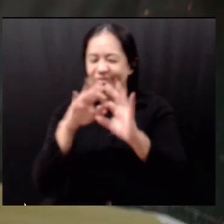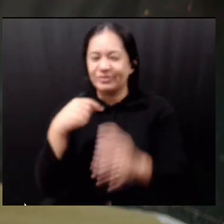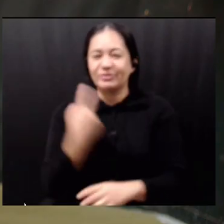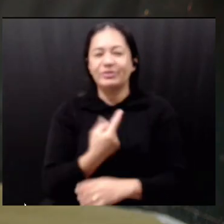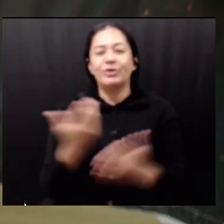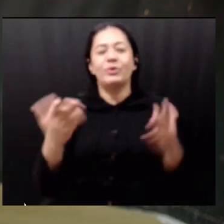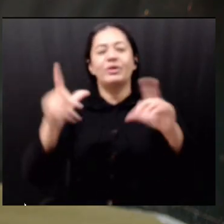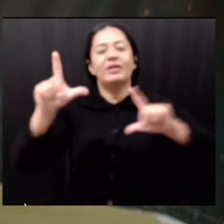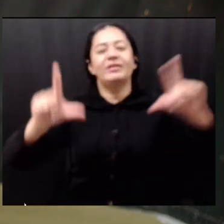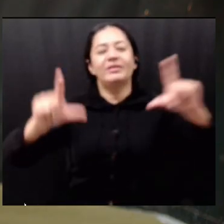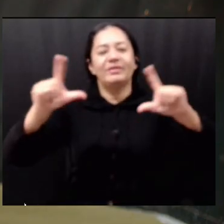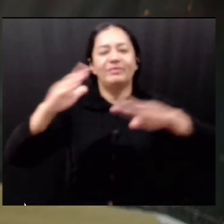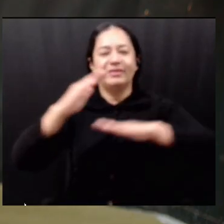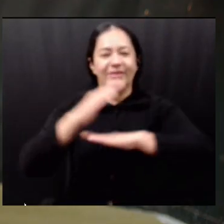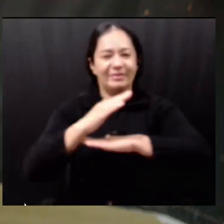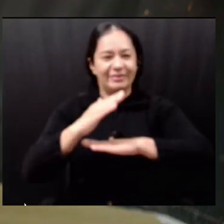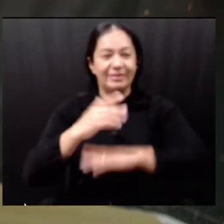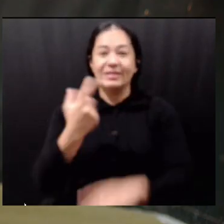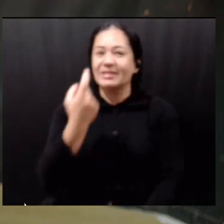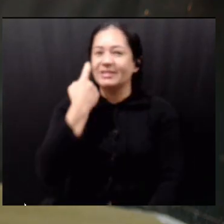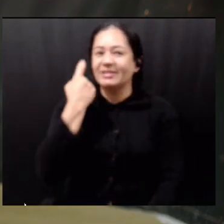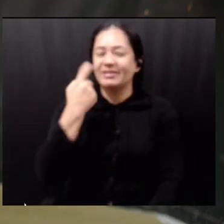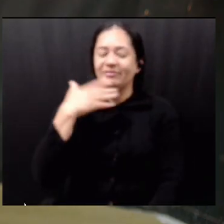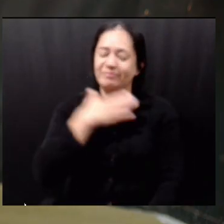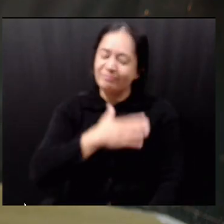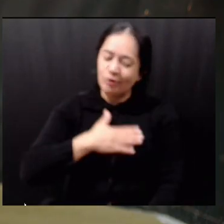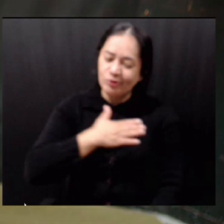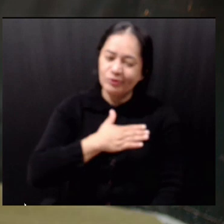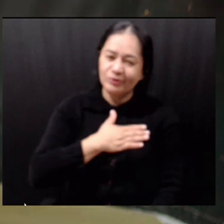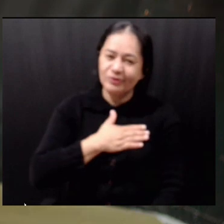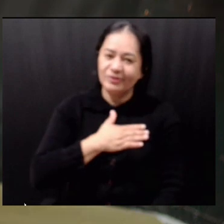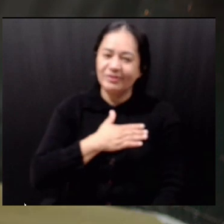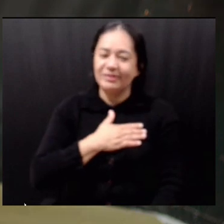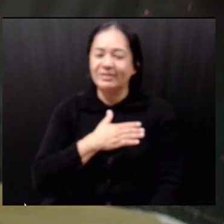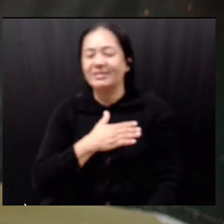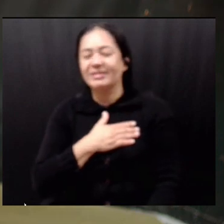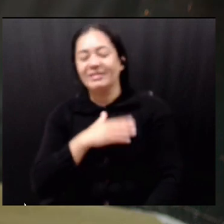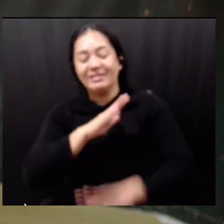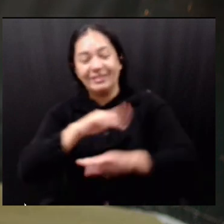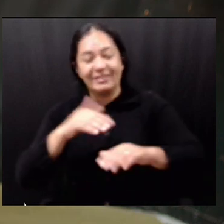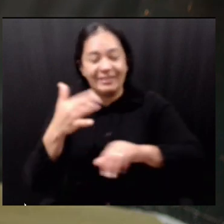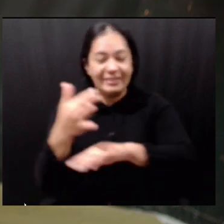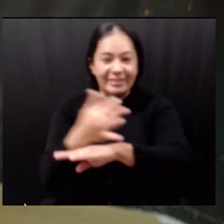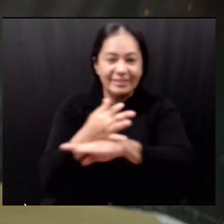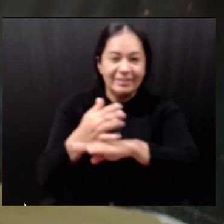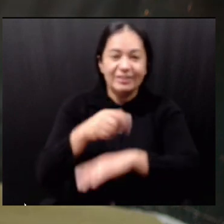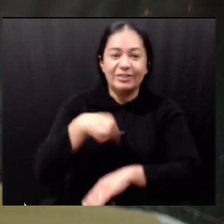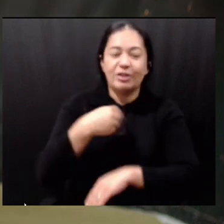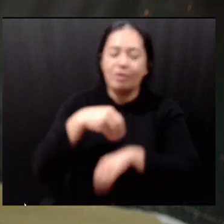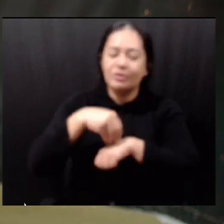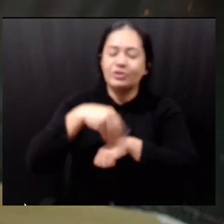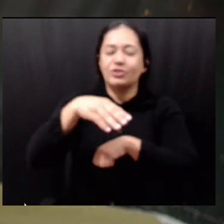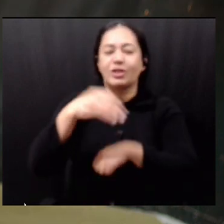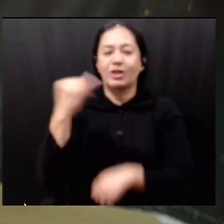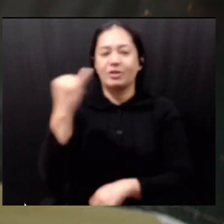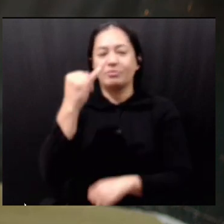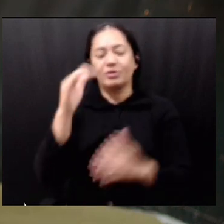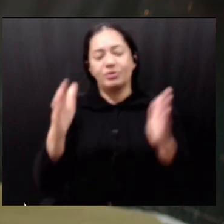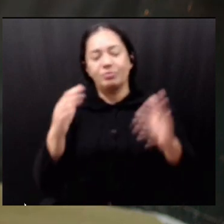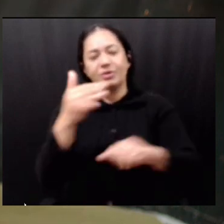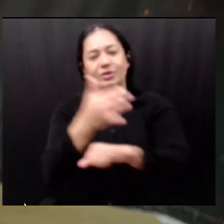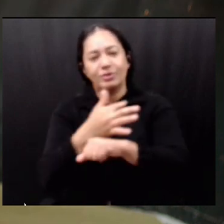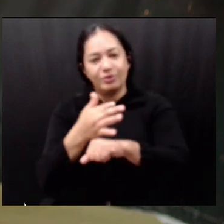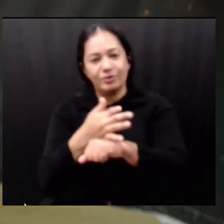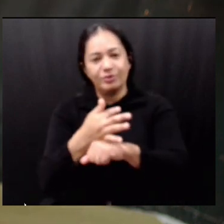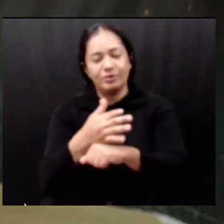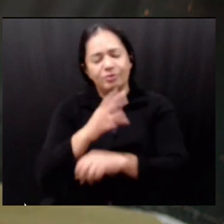sexta-feira gostosa, e a turminha tá de férias, e a gente aqui dando dicas pra vocês, né, da importância das férias e desse afeto, esse